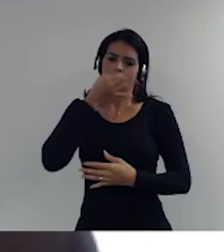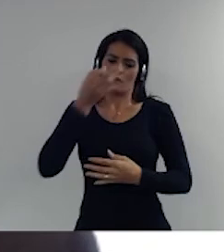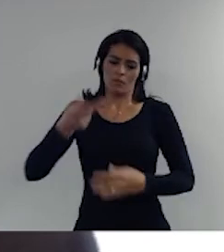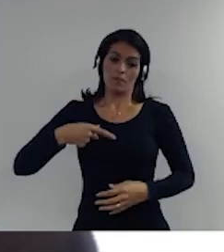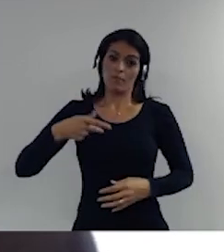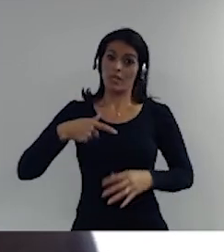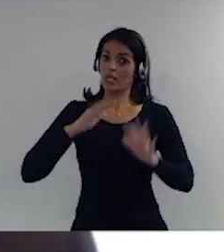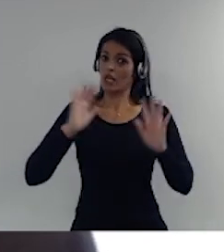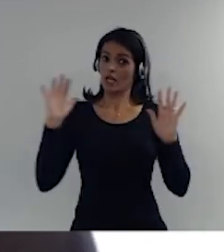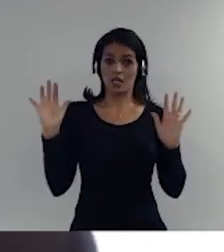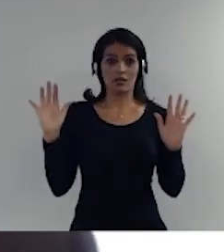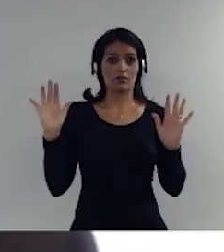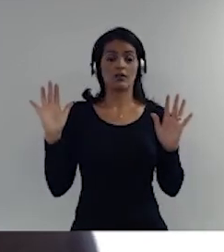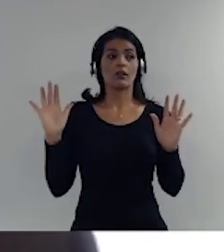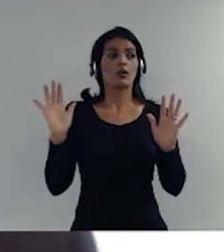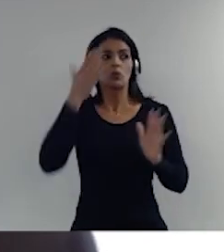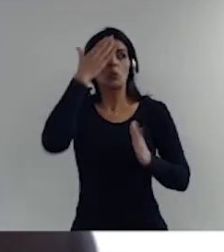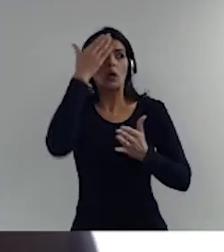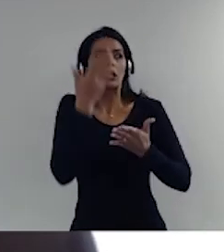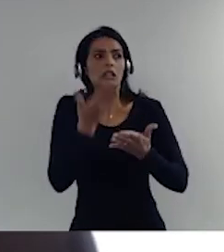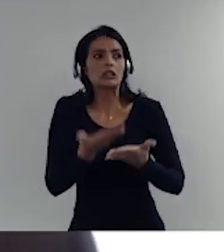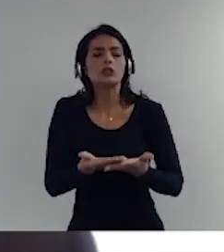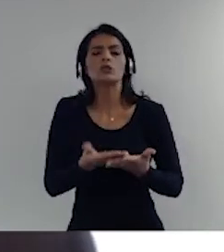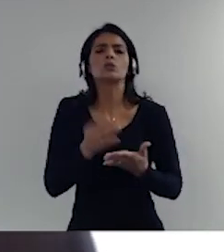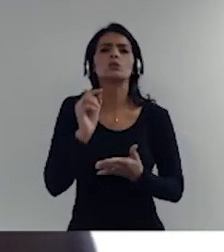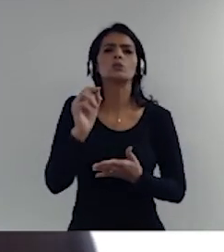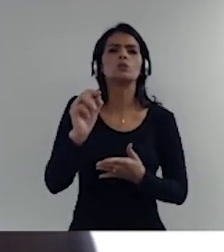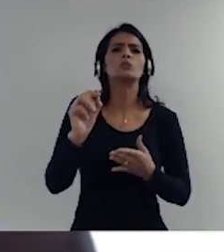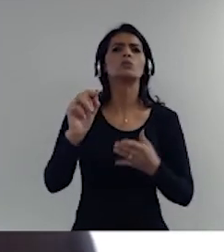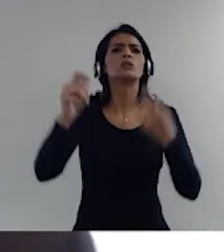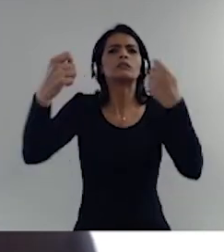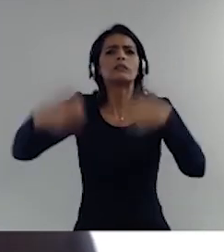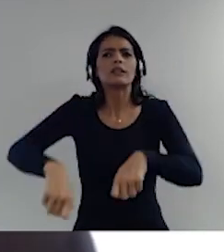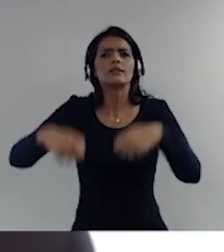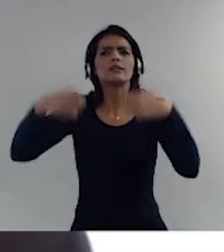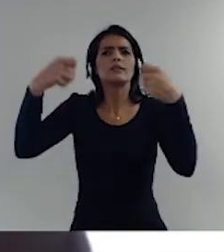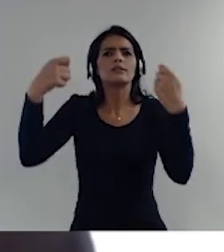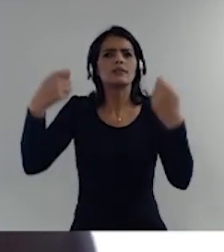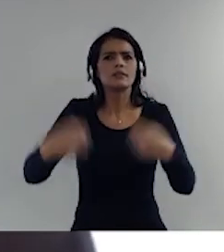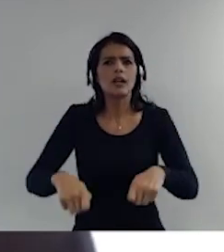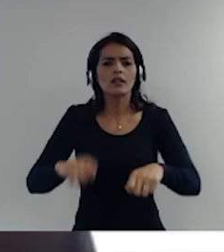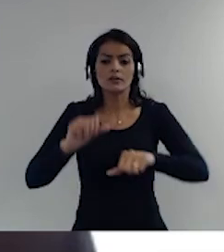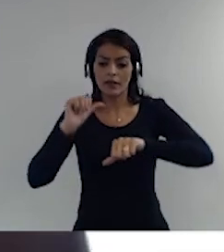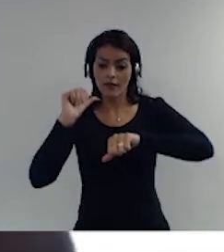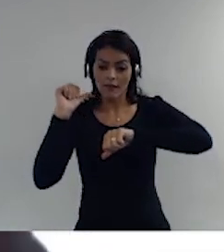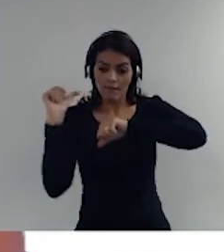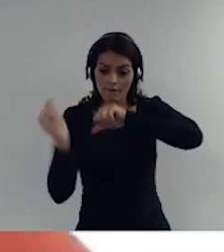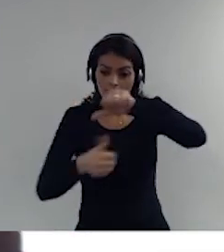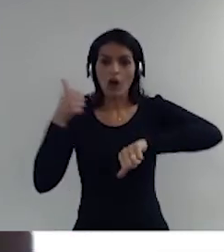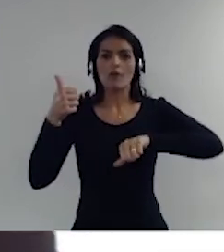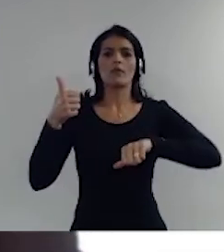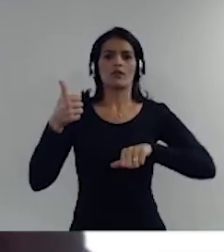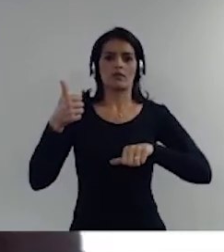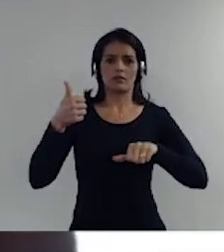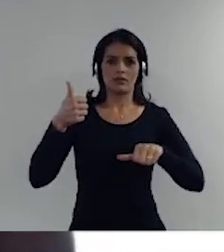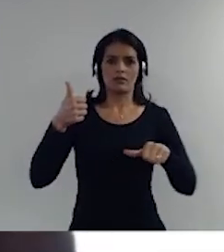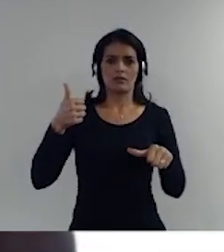aqui, não acredito que há necessidade de uma grande reforma ou resposta